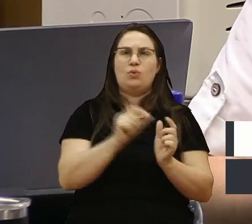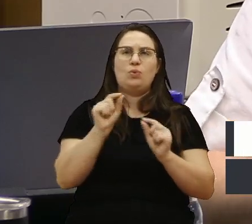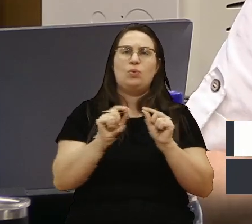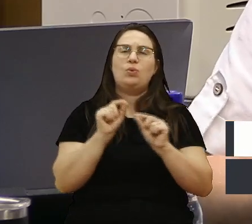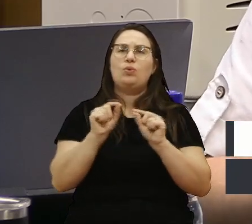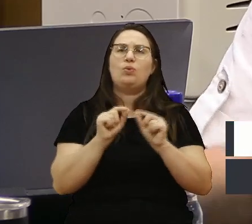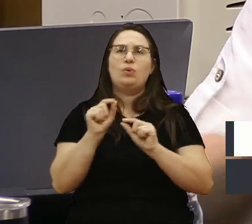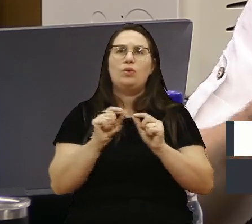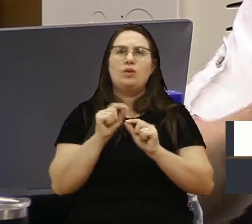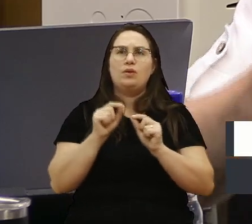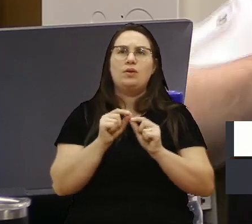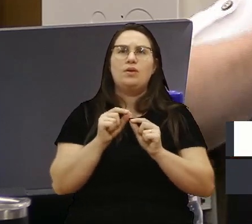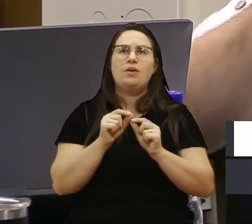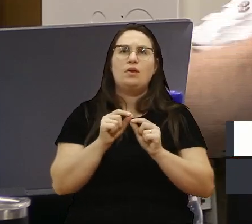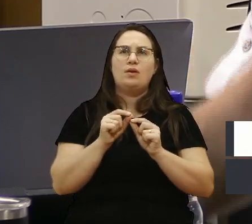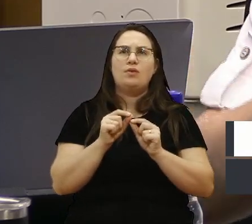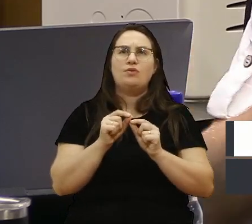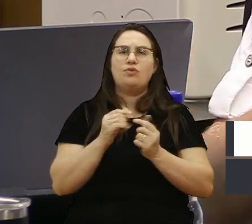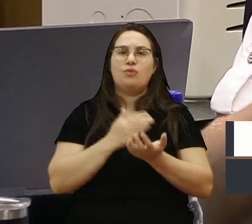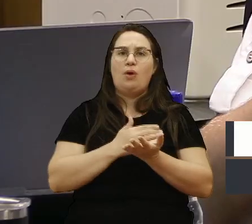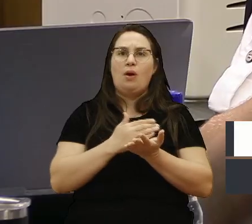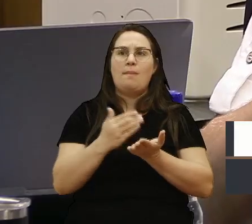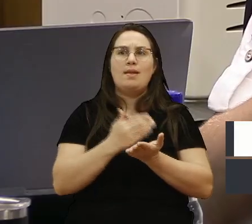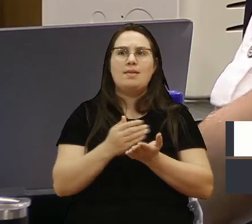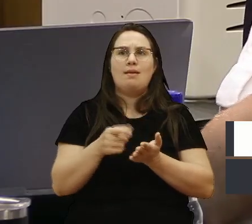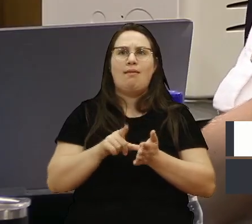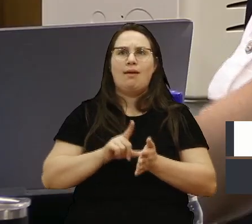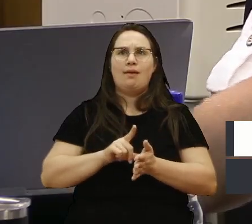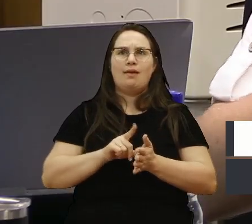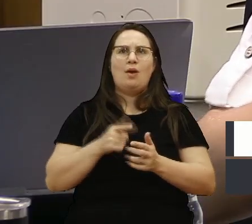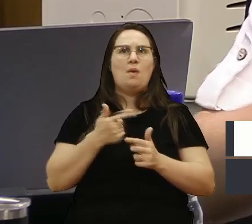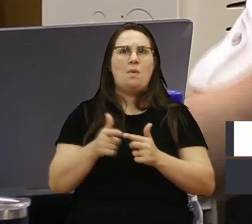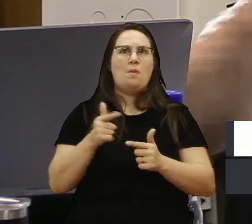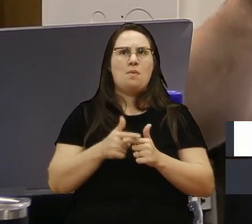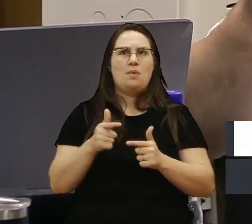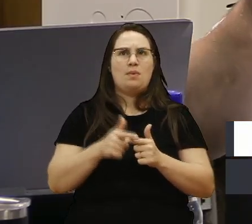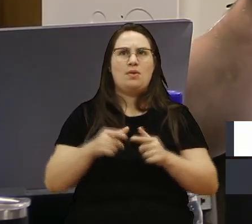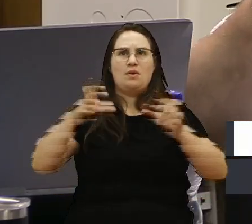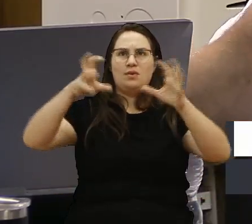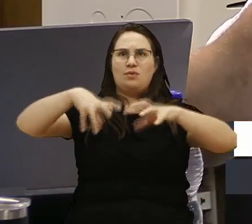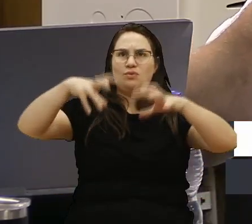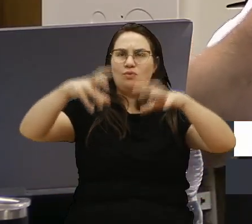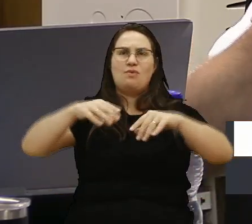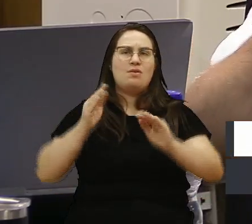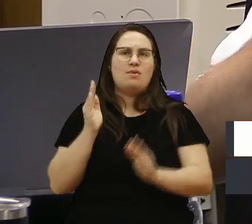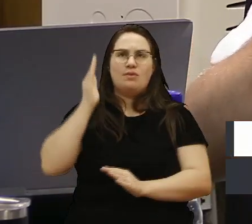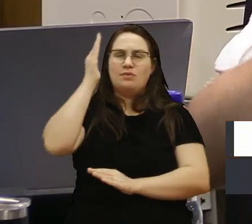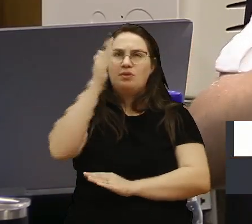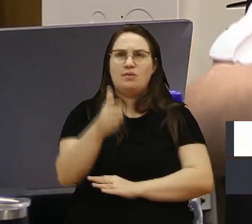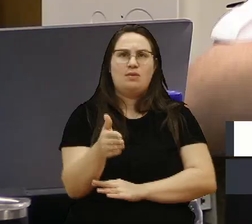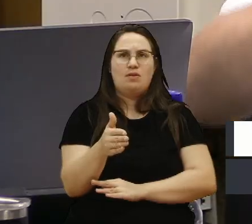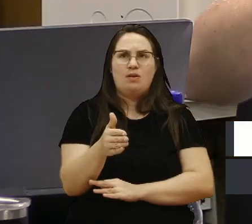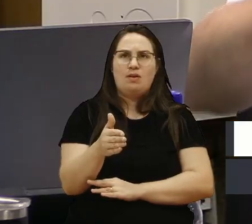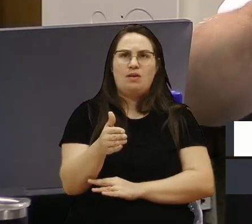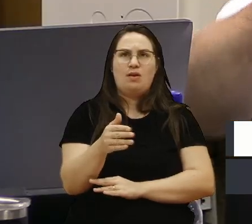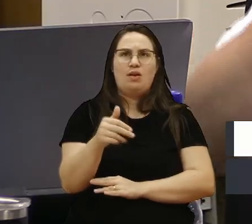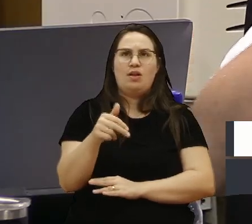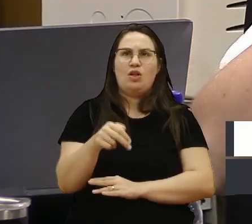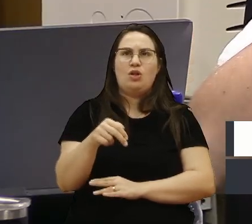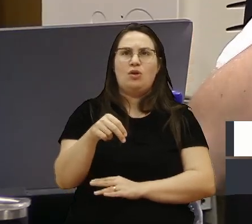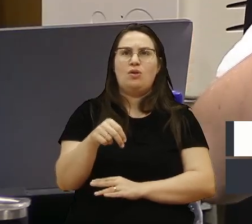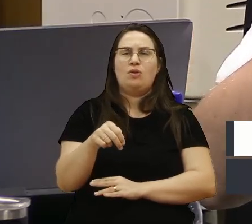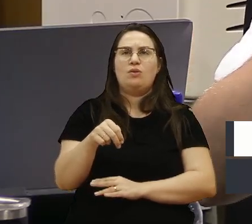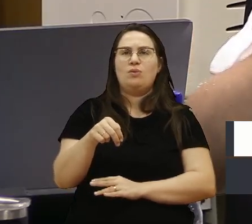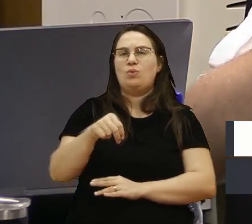gente, tratando de precipitação, o grande problema das nossas chuvas não está diretamente relacionado ao nordeste do Rio Grande do